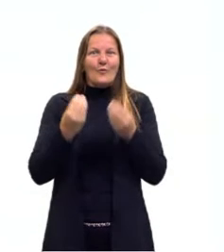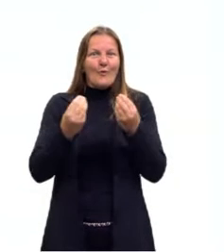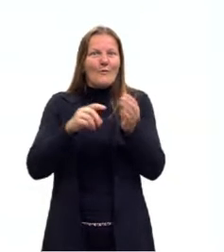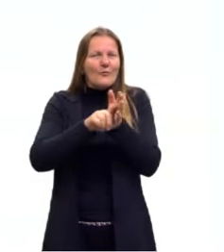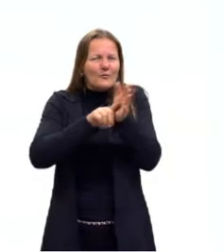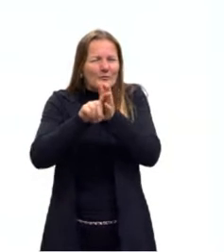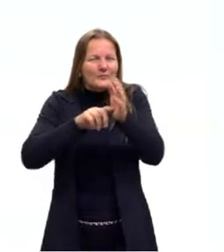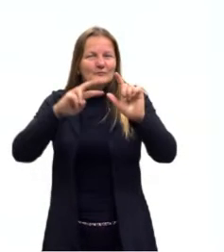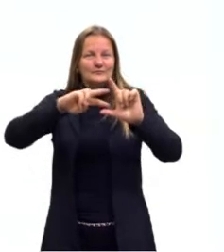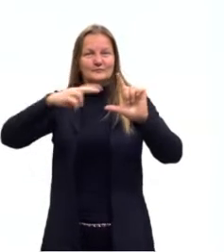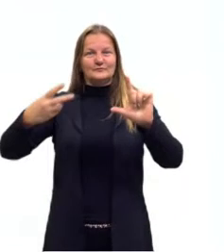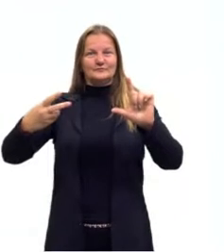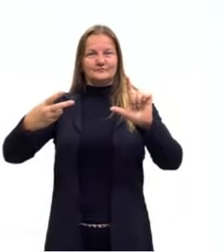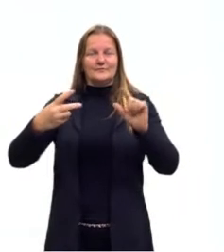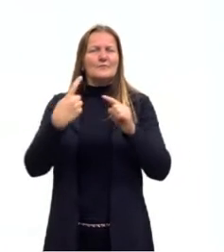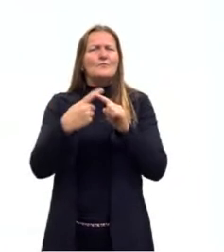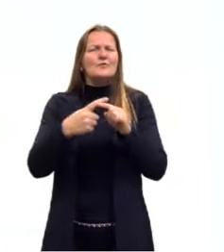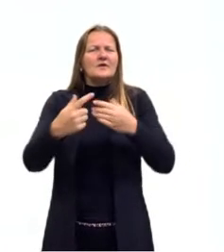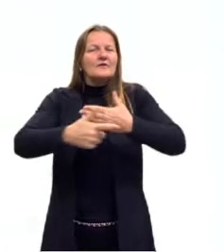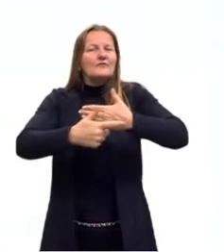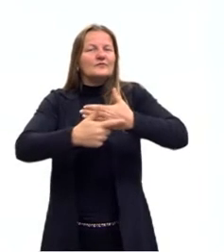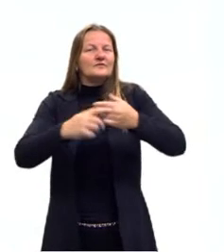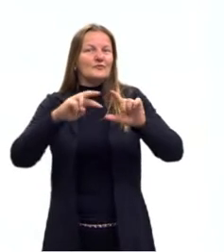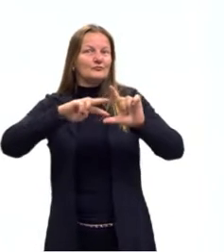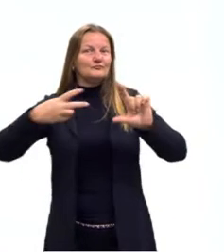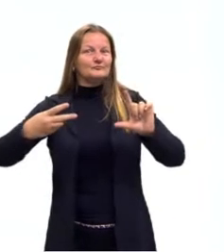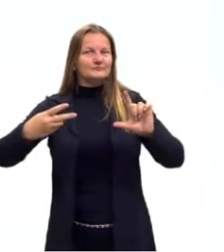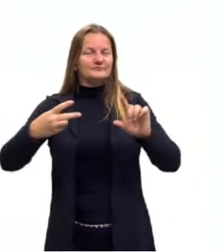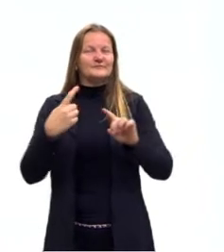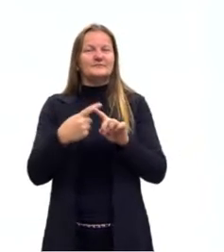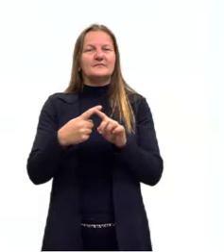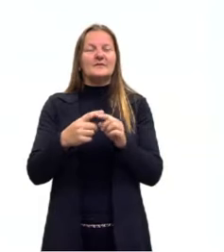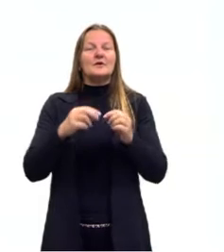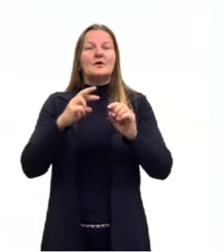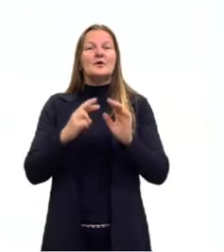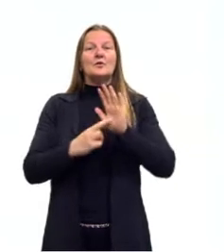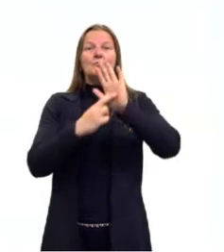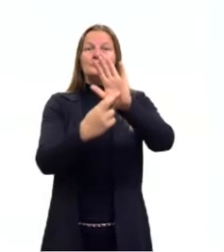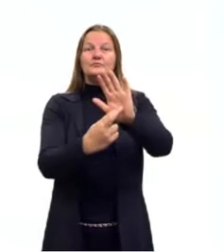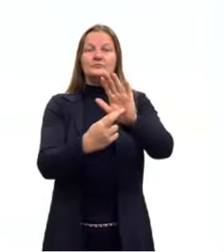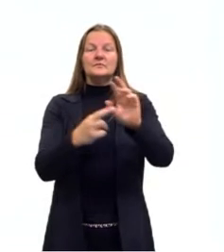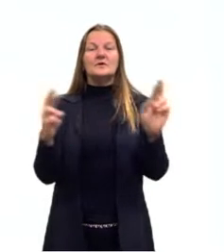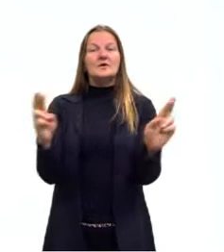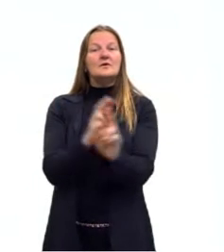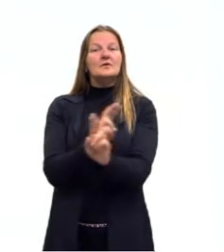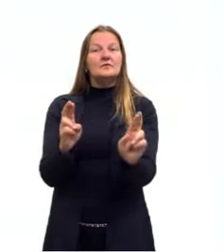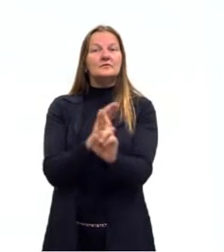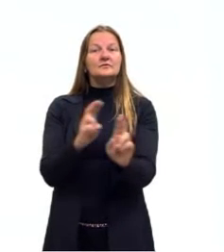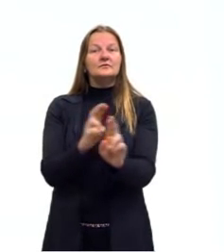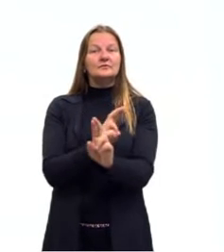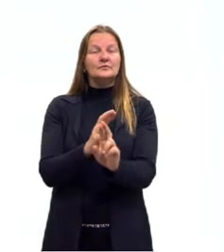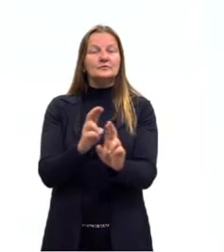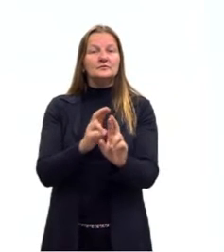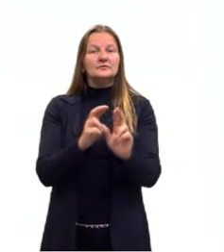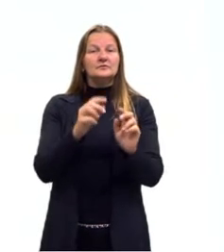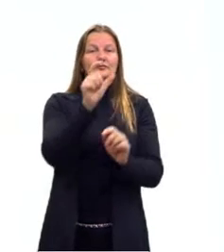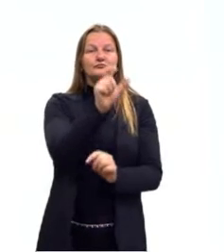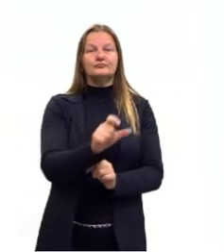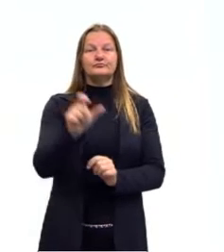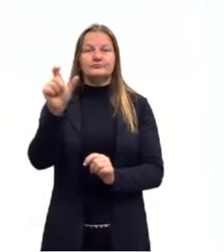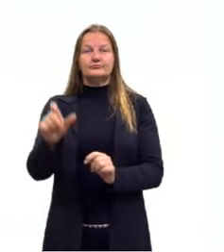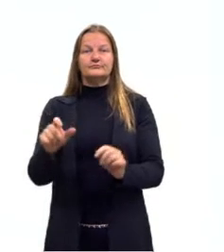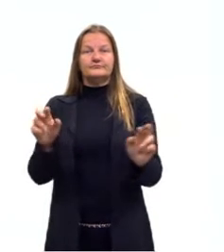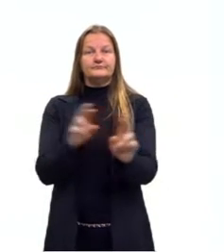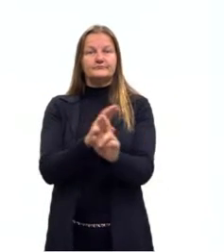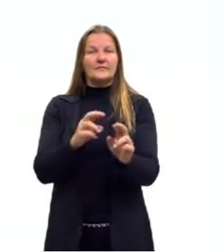é bom para que que serve então era droga ele vai representar as relações de parentesco entre os indivíduos